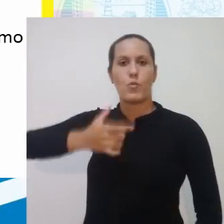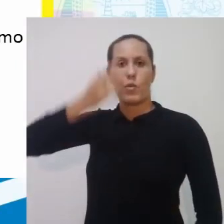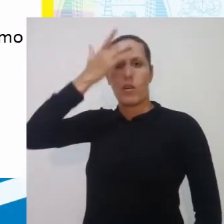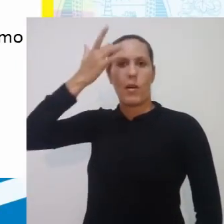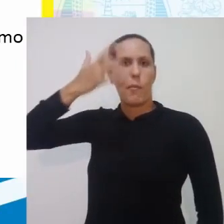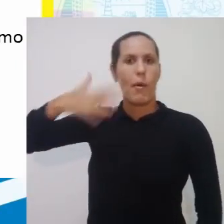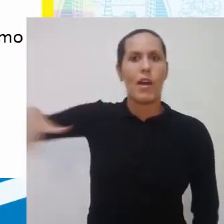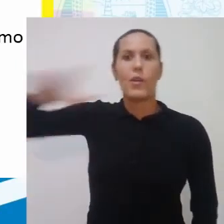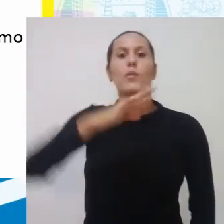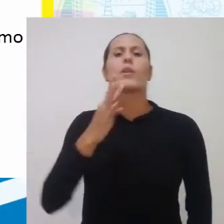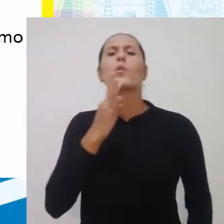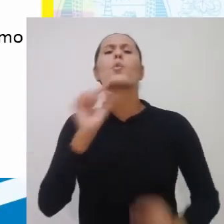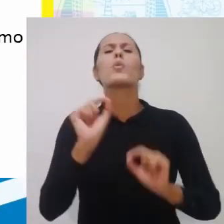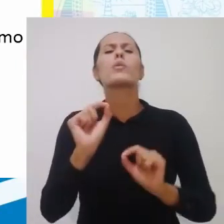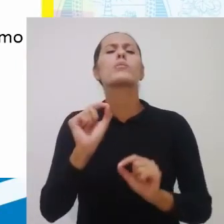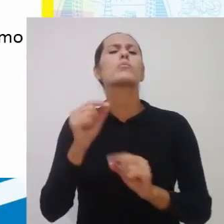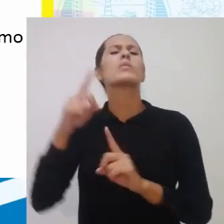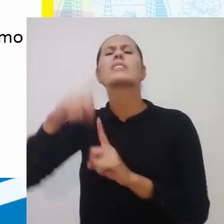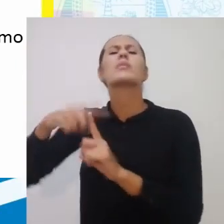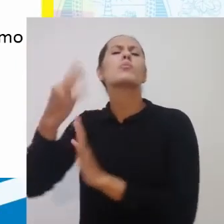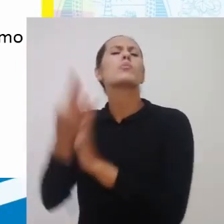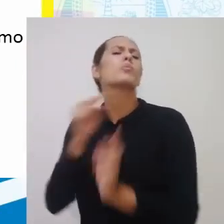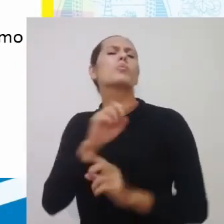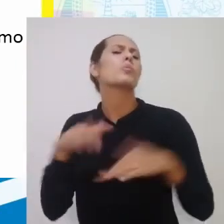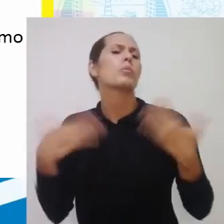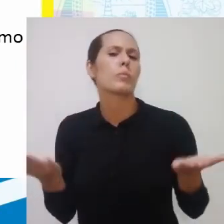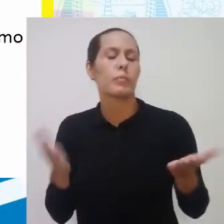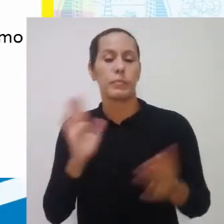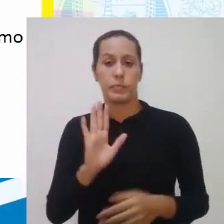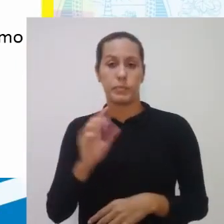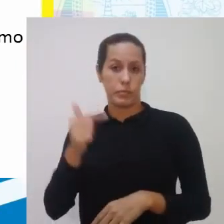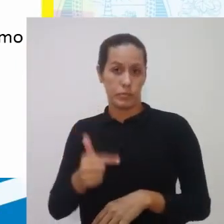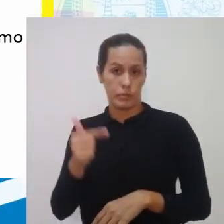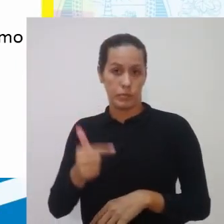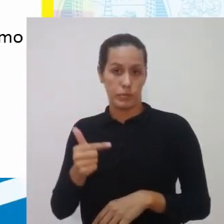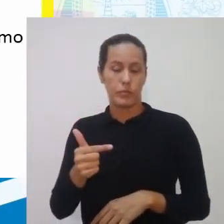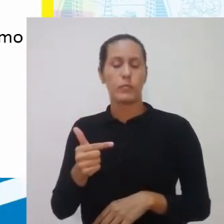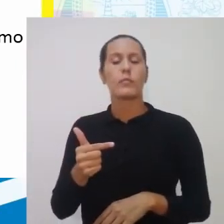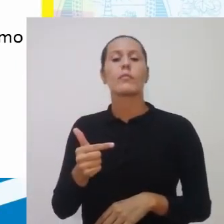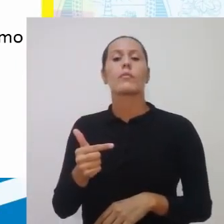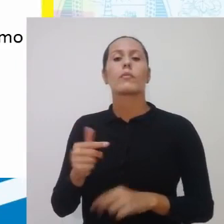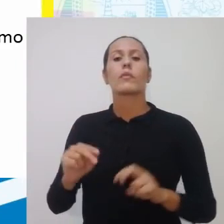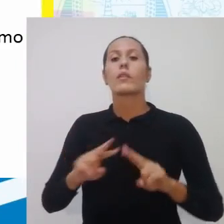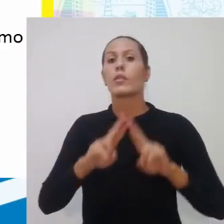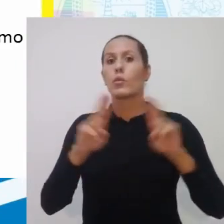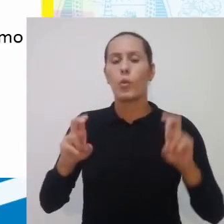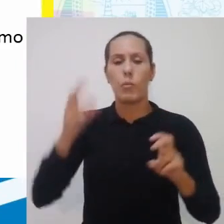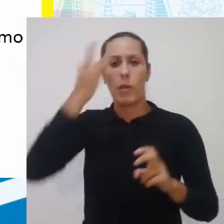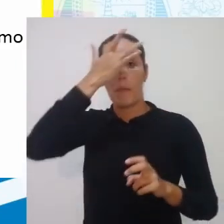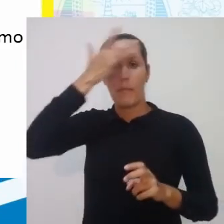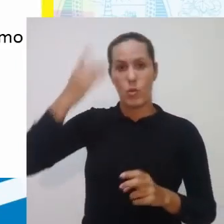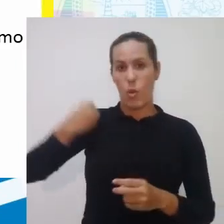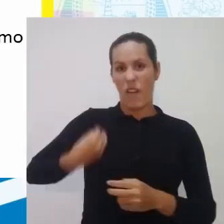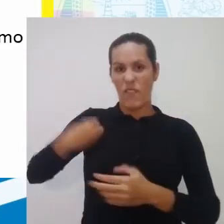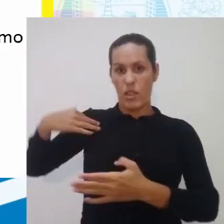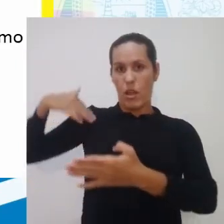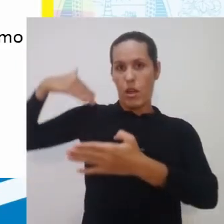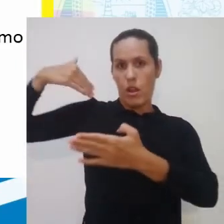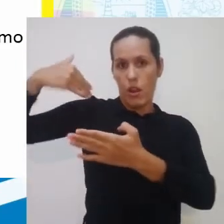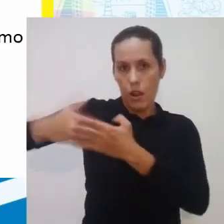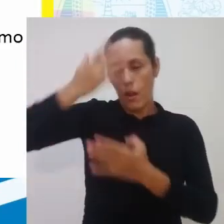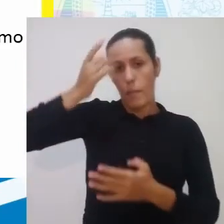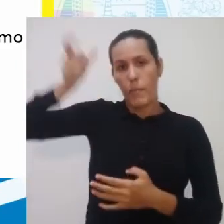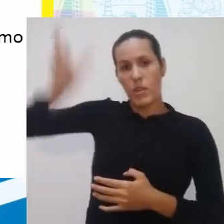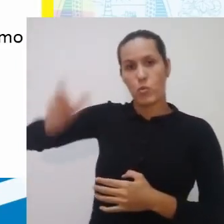das pessoas. Que texto é esse? Segundo, em relação à vida inteira de um